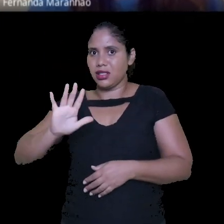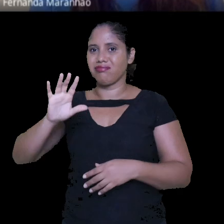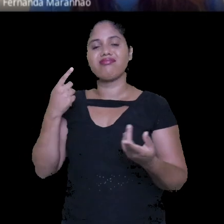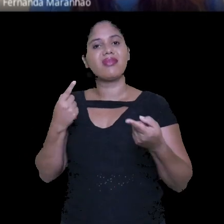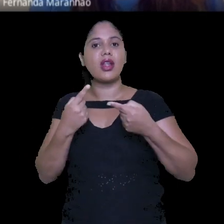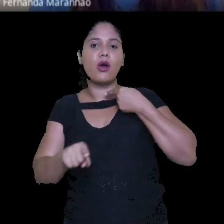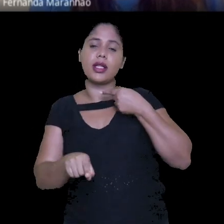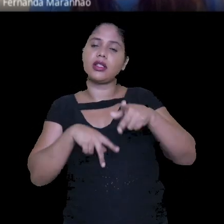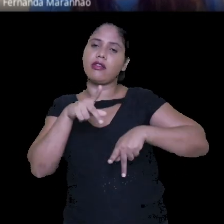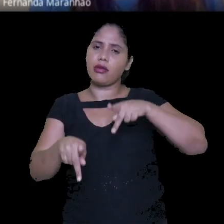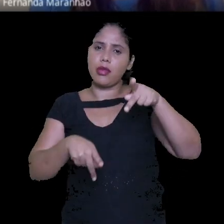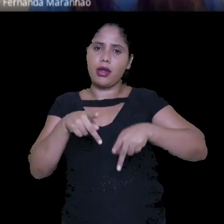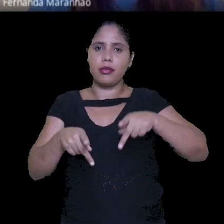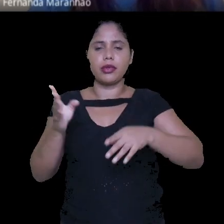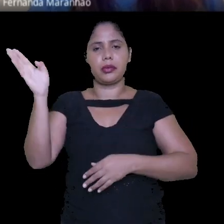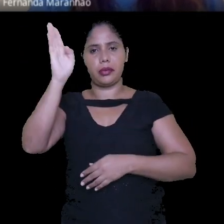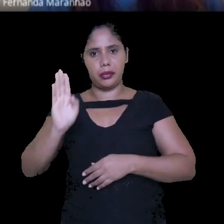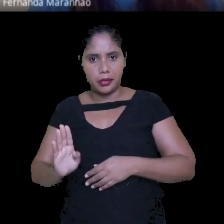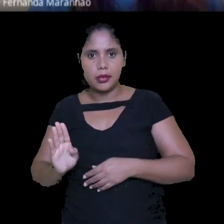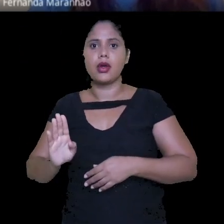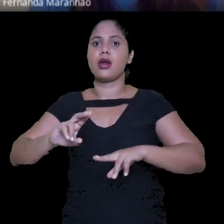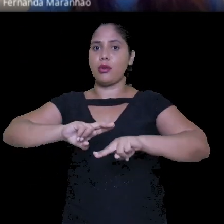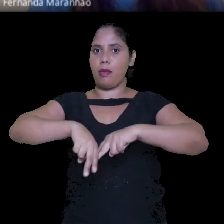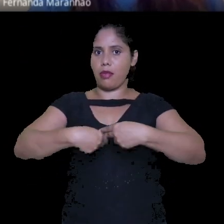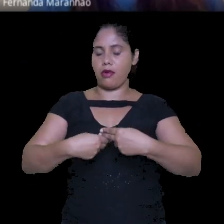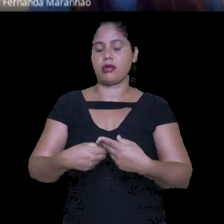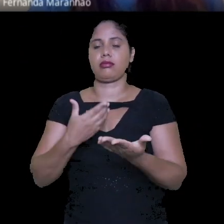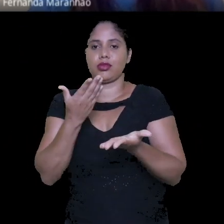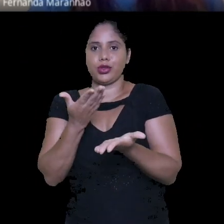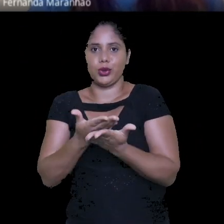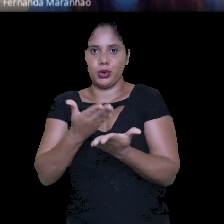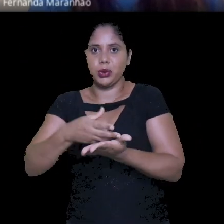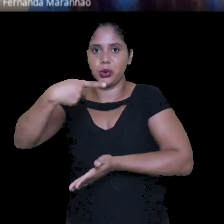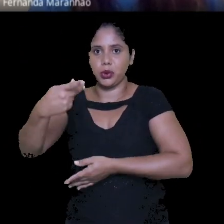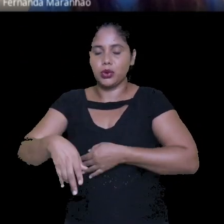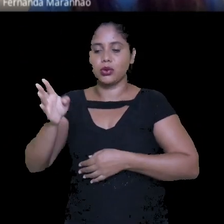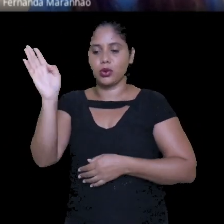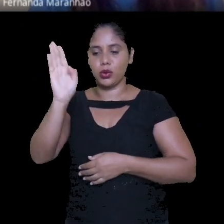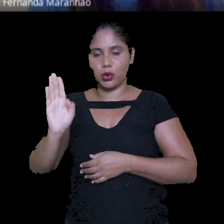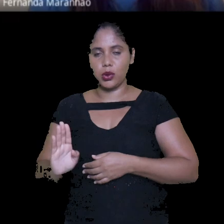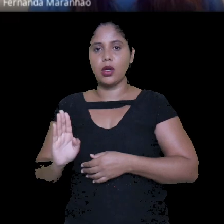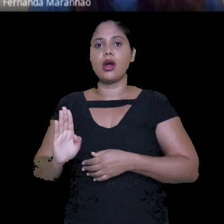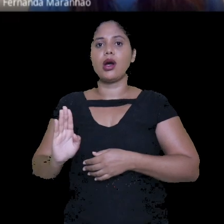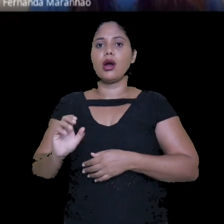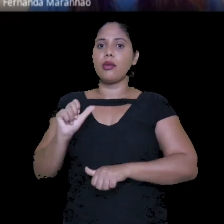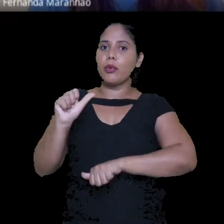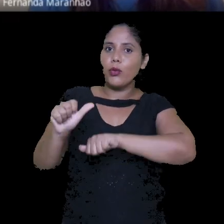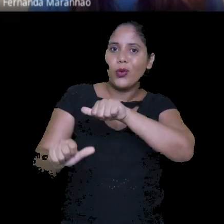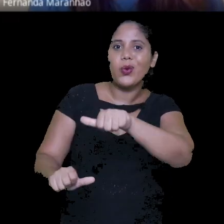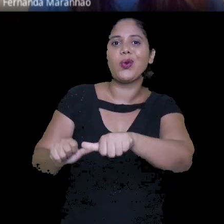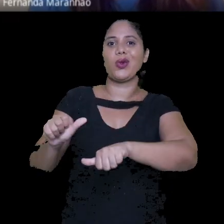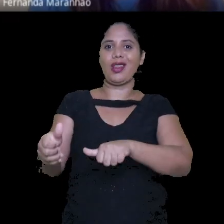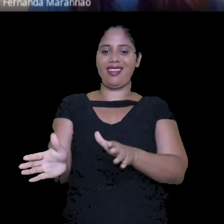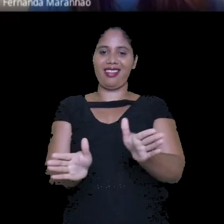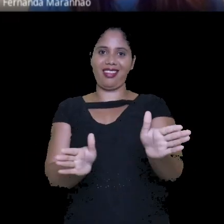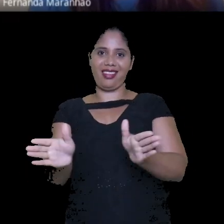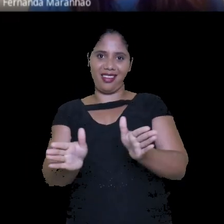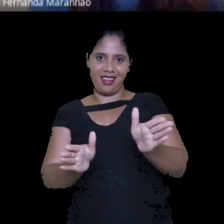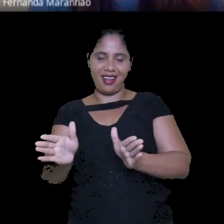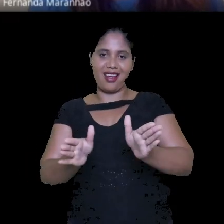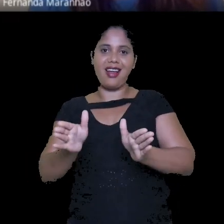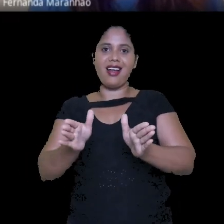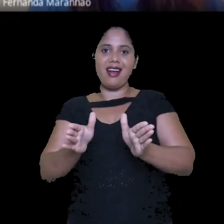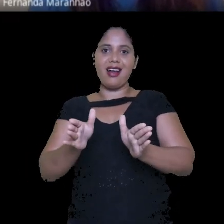habitual. No nosso slide, à direita, lê-se anamnese, exame físico e exame ultrassonográfico, que são os 3 pilares do algoritmo da Fetal